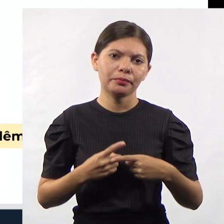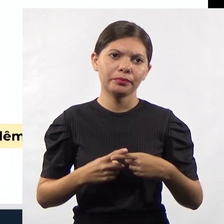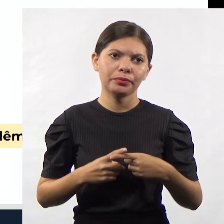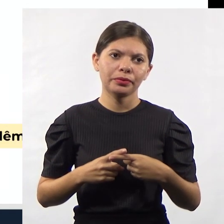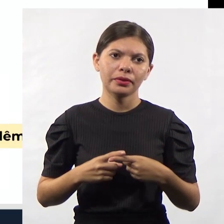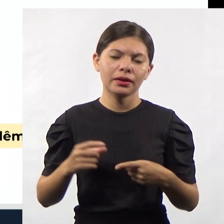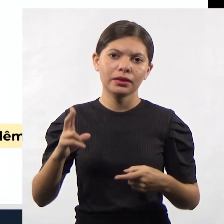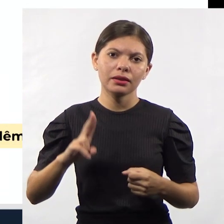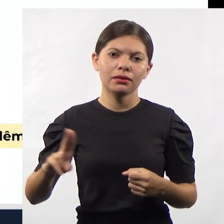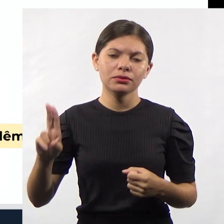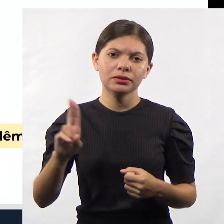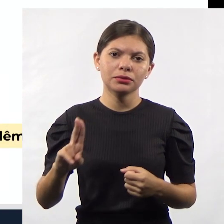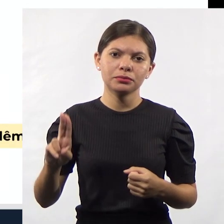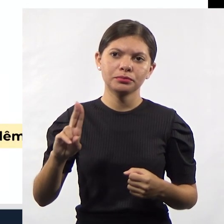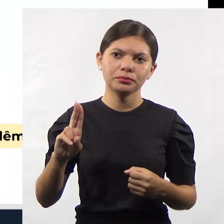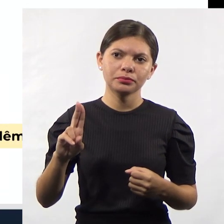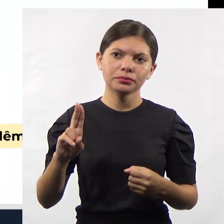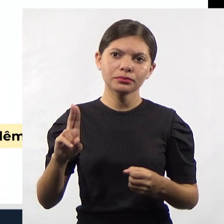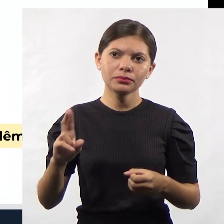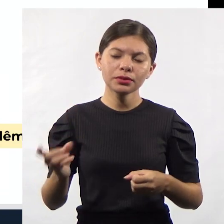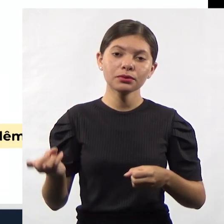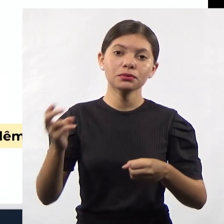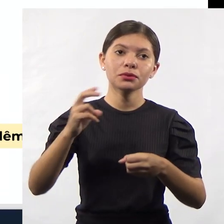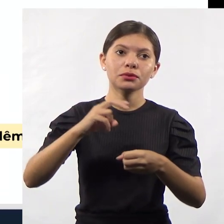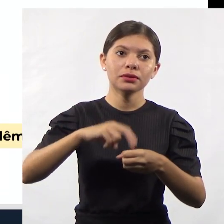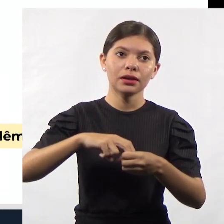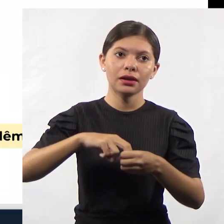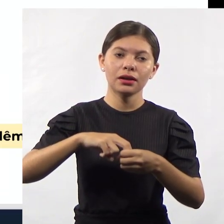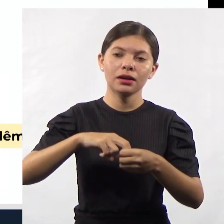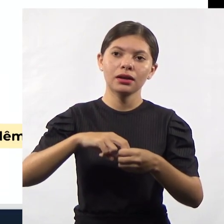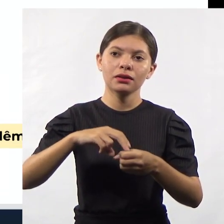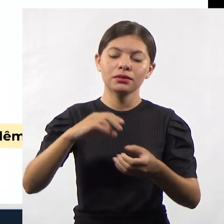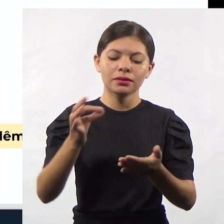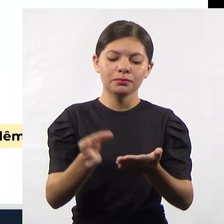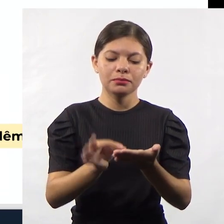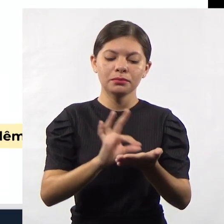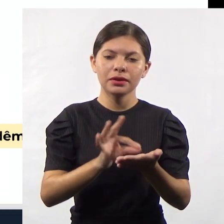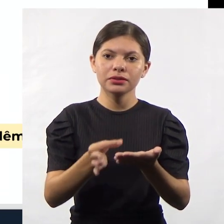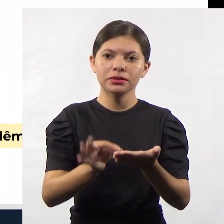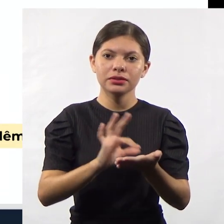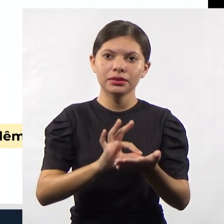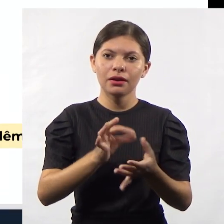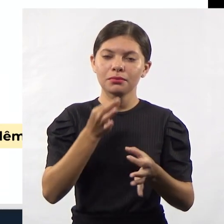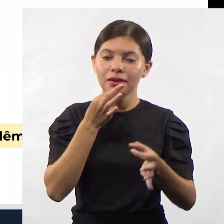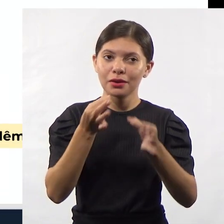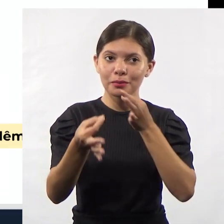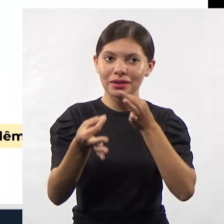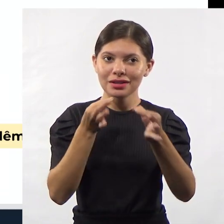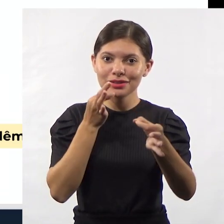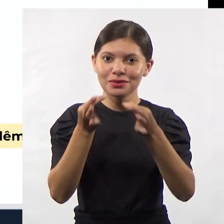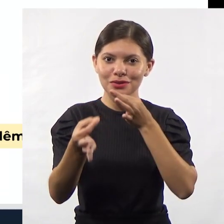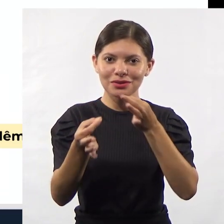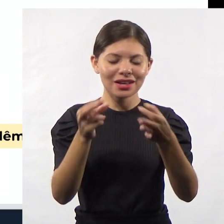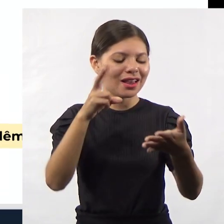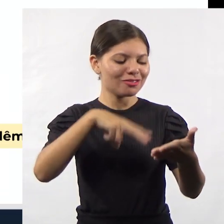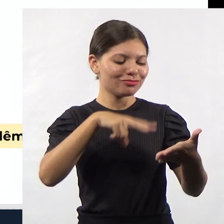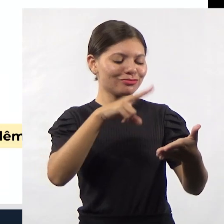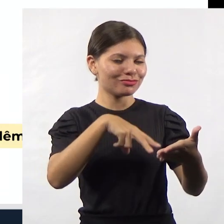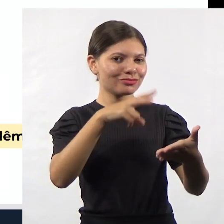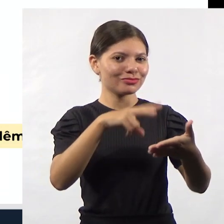para a nossa página inicial para a gente, né, fazer a recomendação das